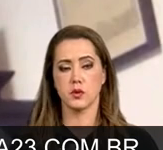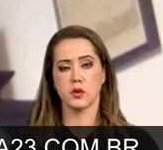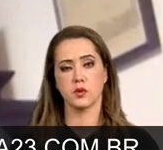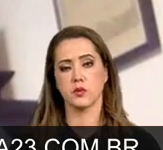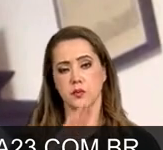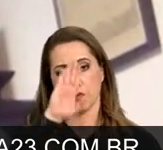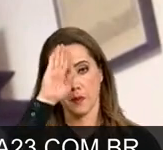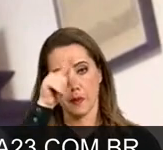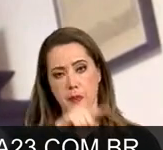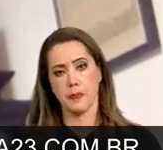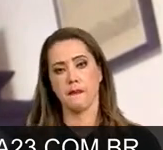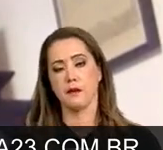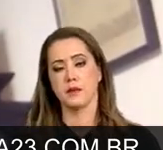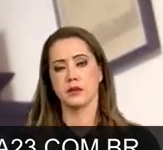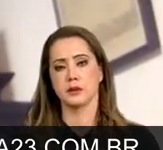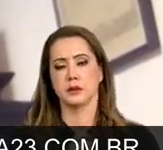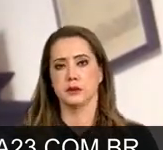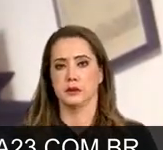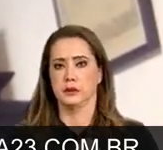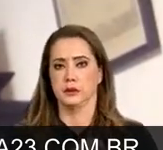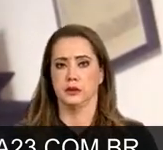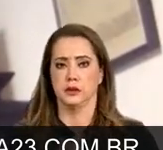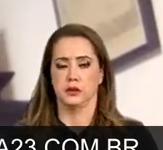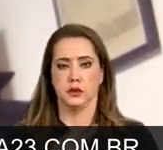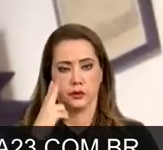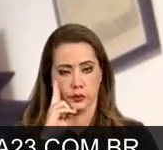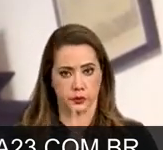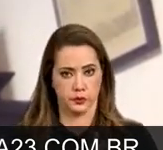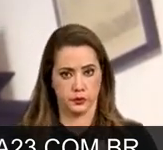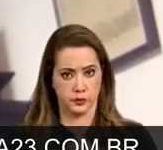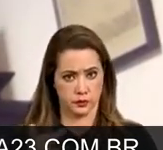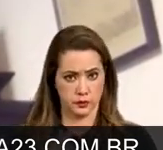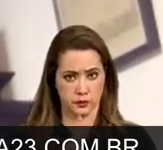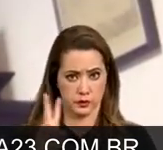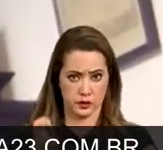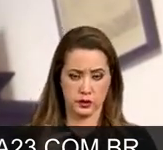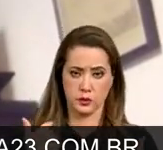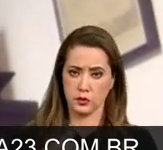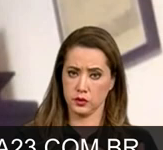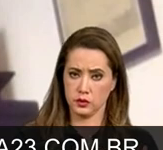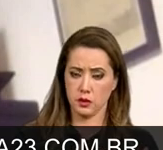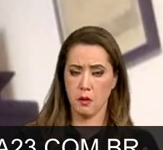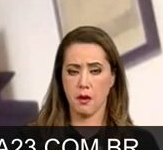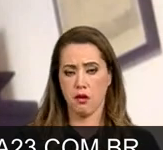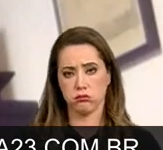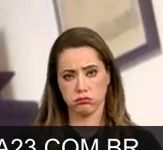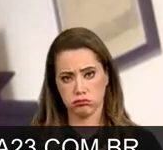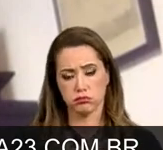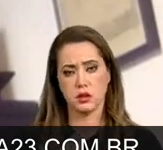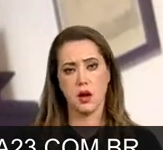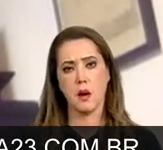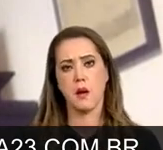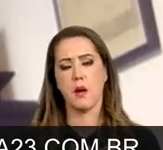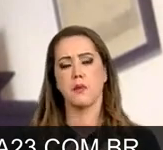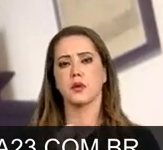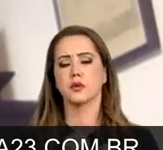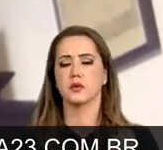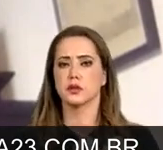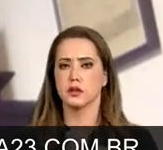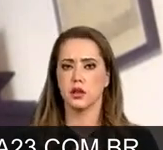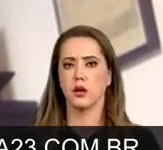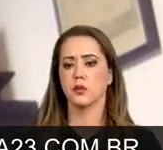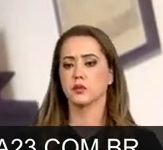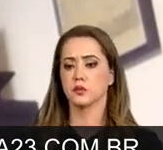concentradas principalmente na área industrial. Então, nas indústrias, a gente está falando muito da área de operacional, né, auxiliar industrial,